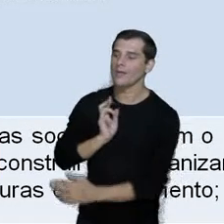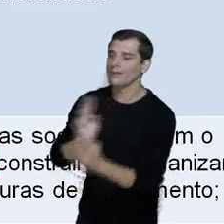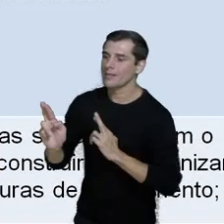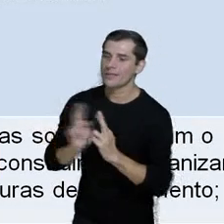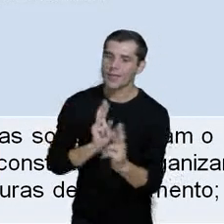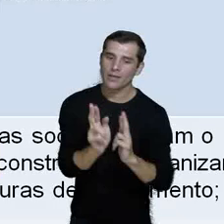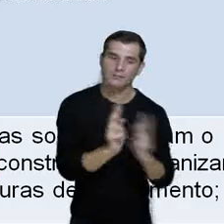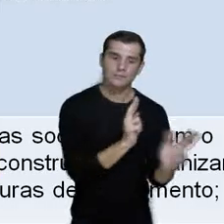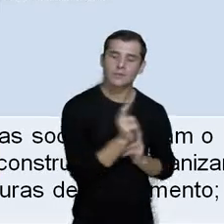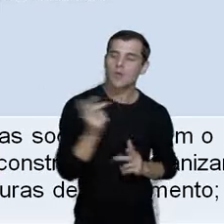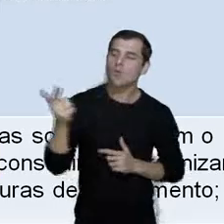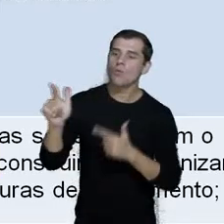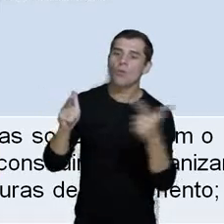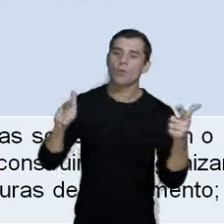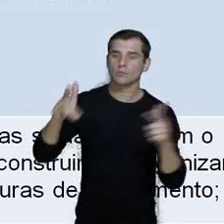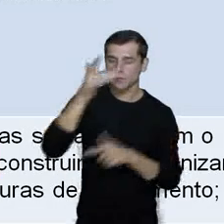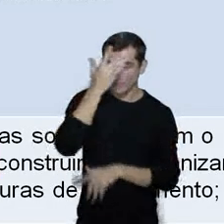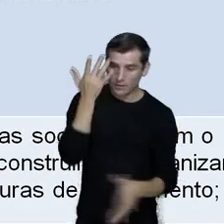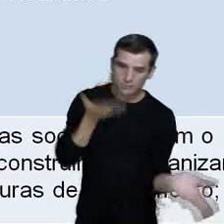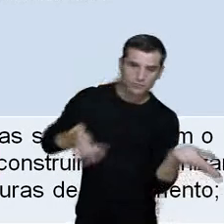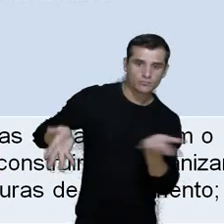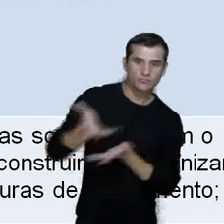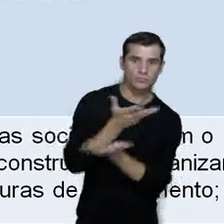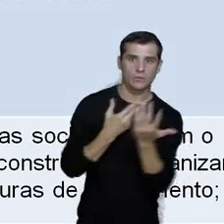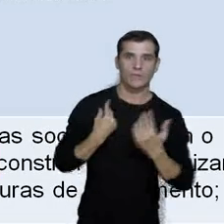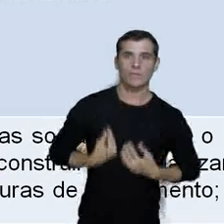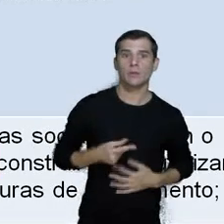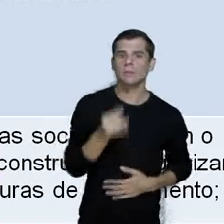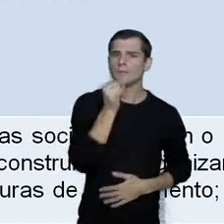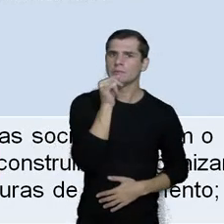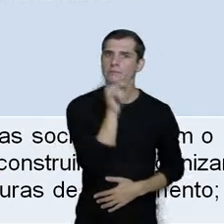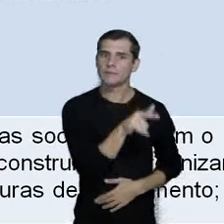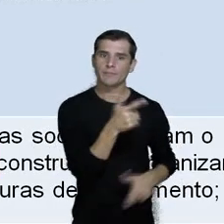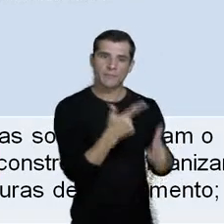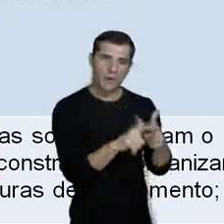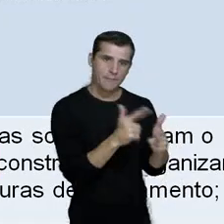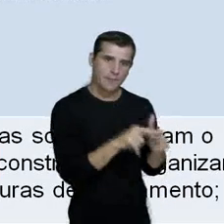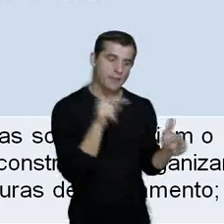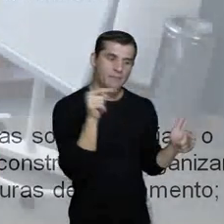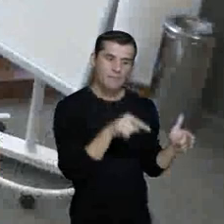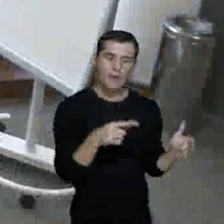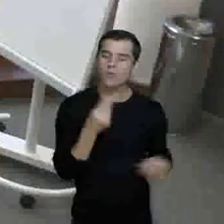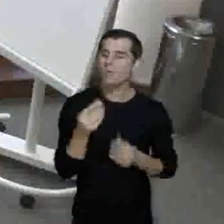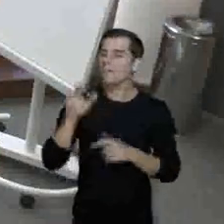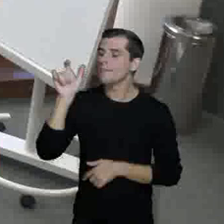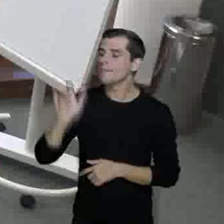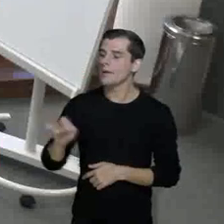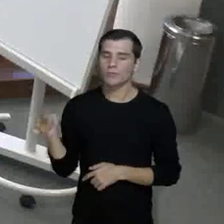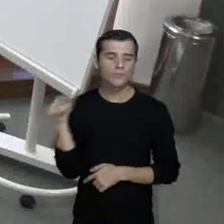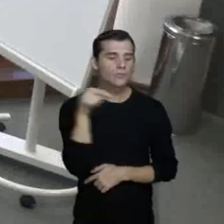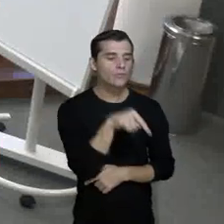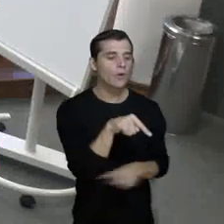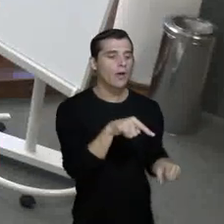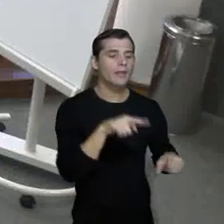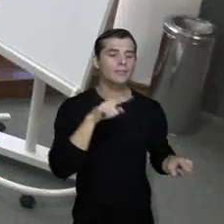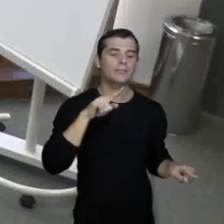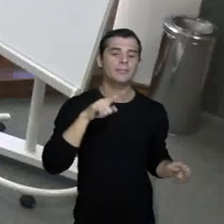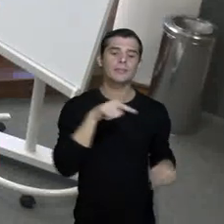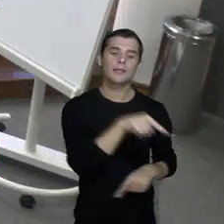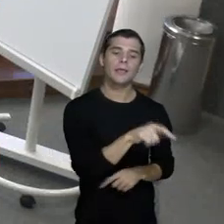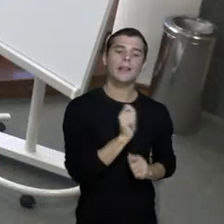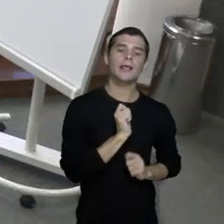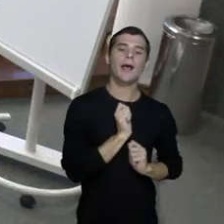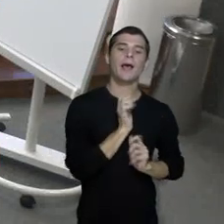problemas que vocês elencaram o que fez esse sujeito tomar essa Deão o que fez esse